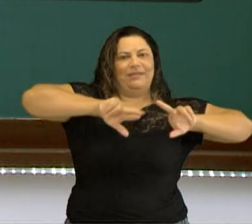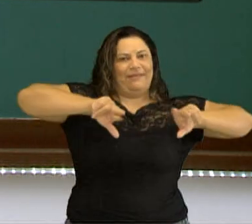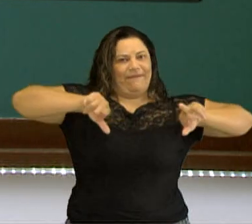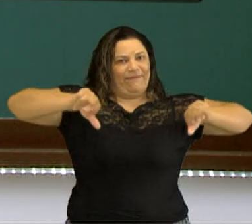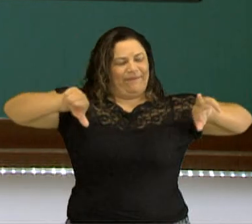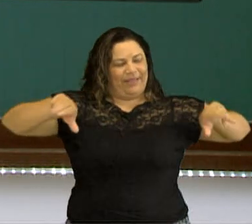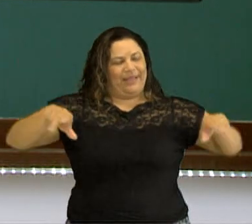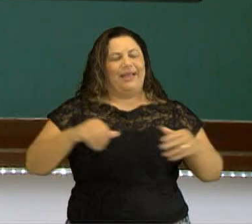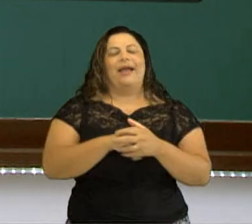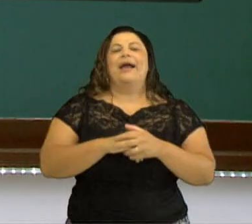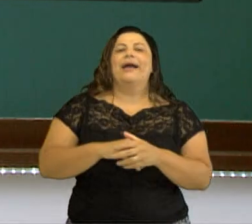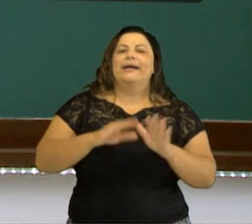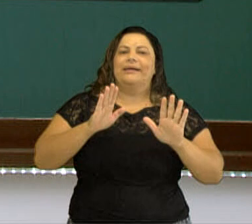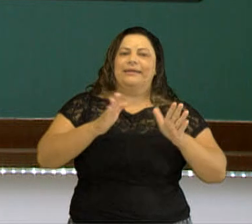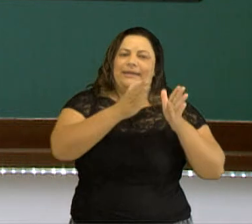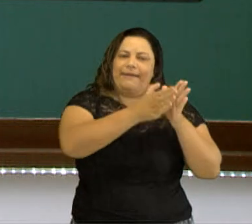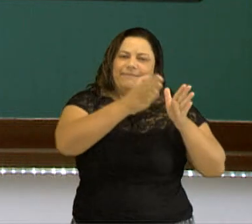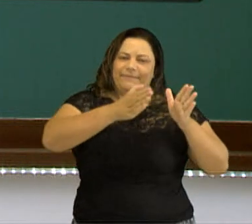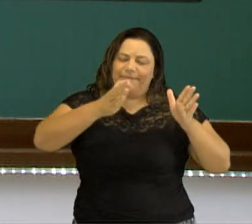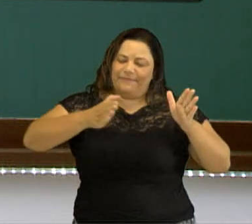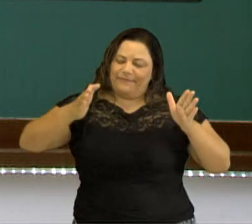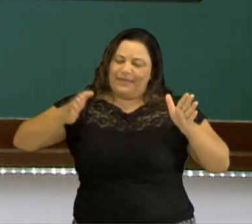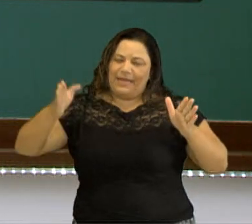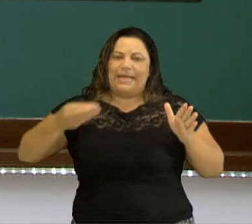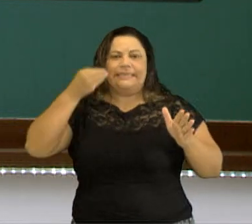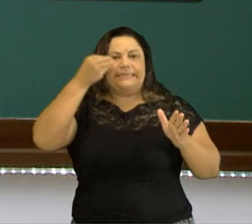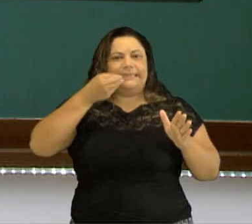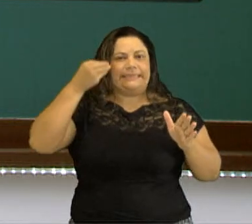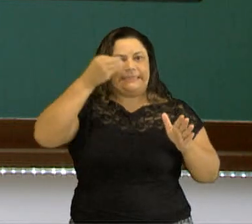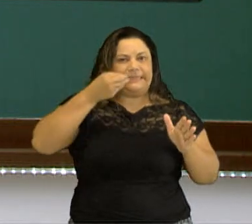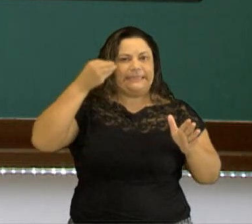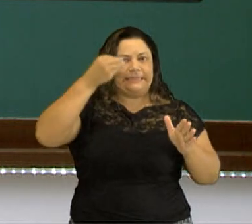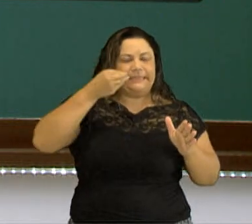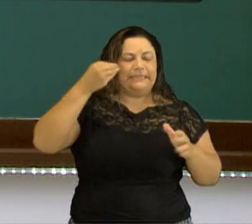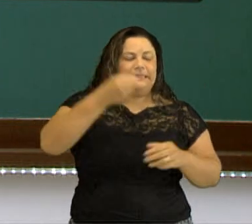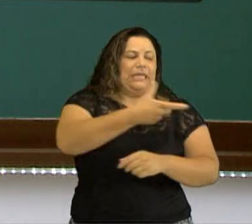que passaram por fases de testes, que estão sendo aplicadas